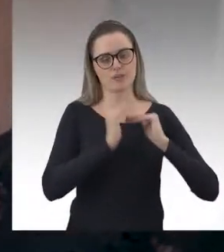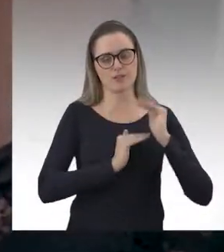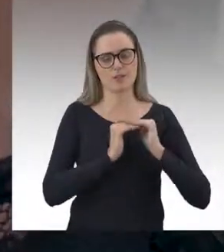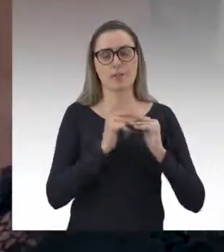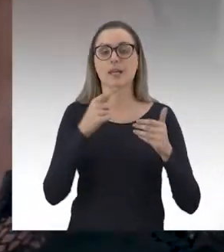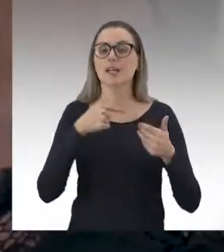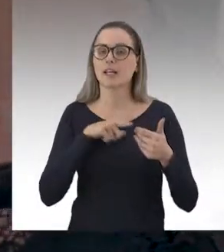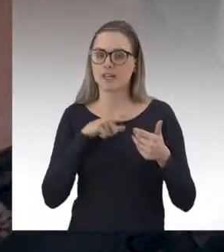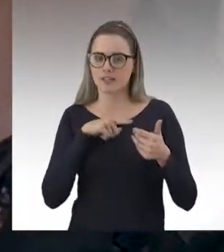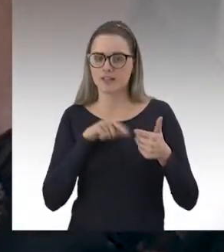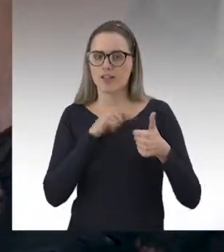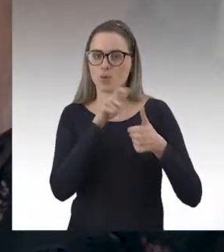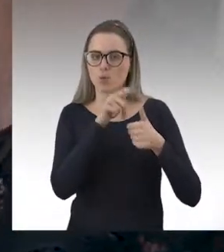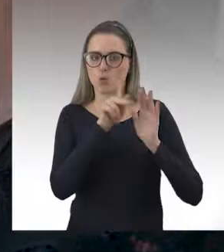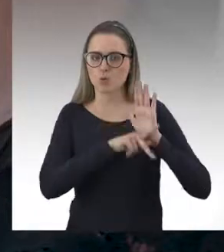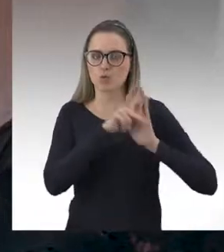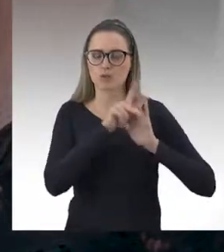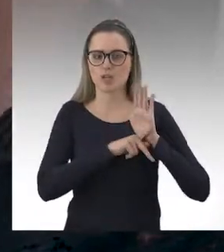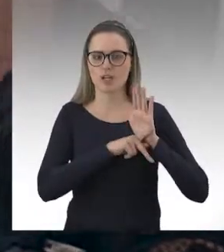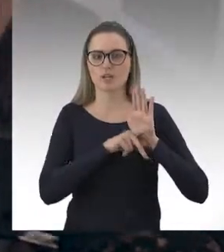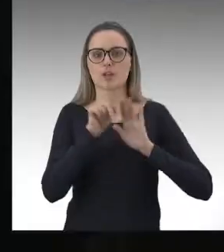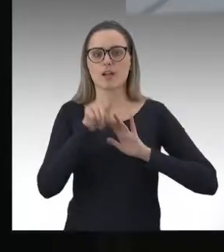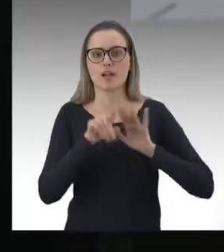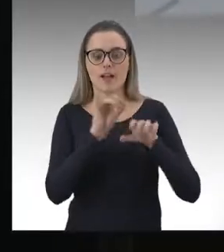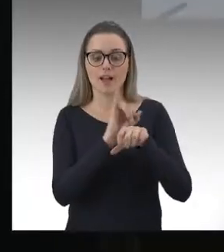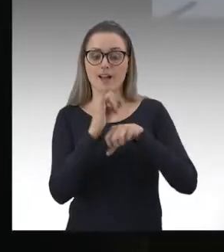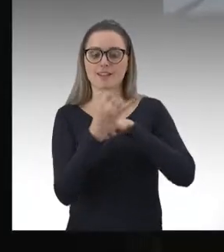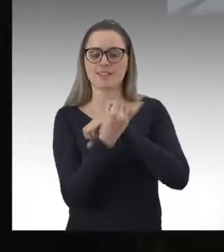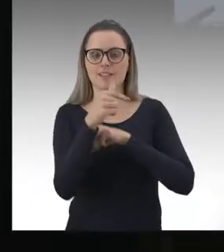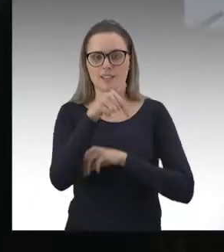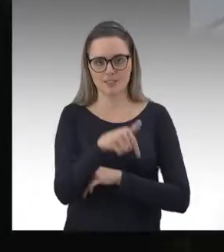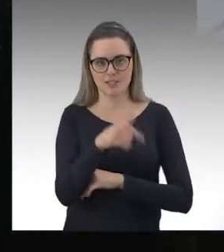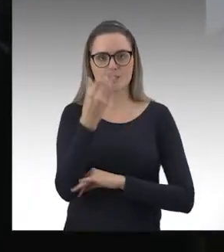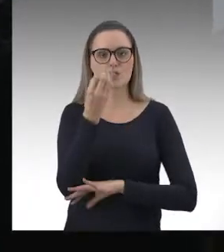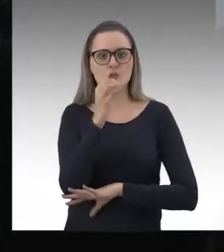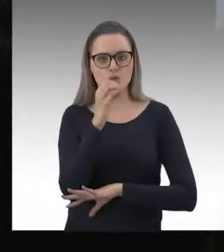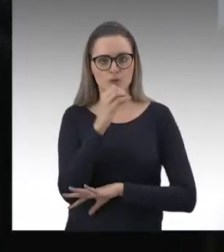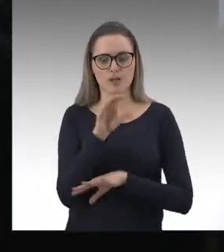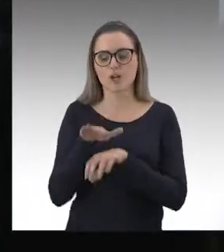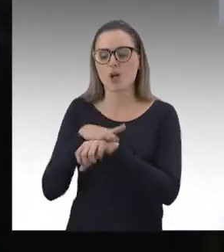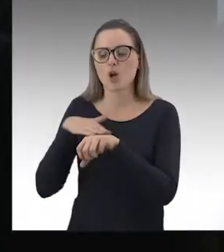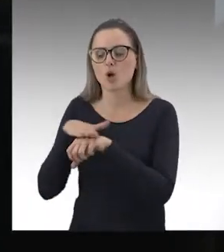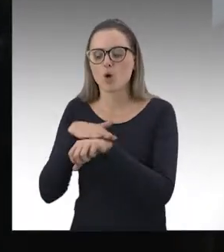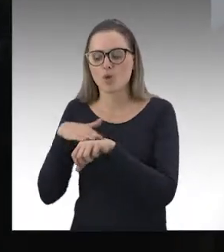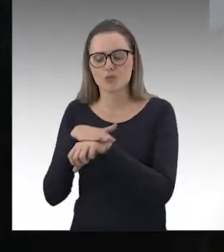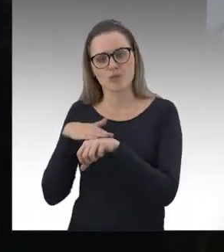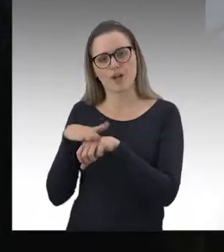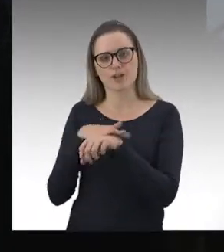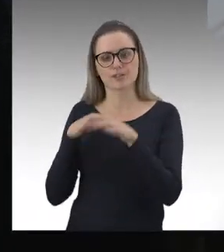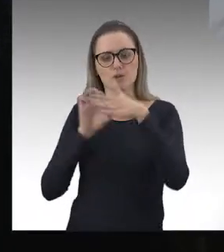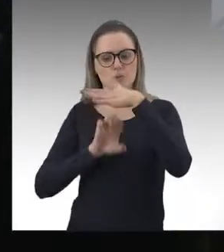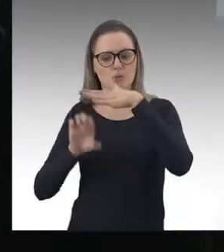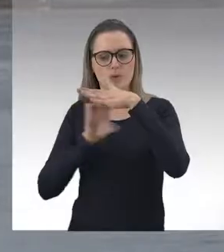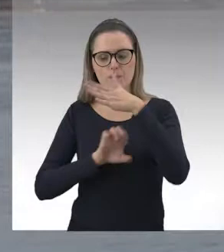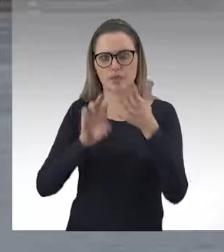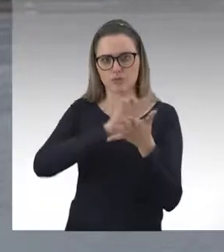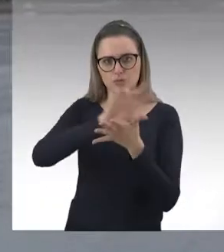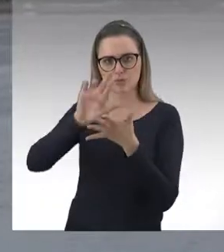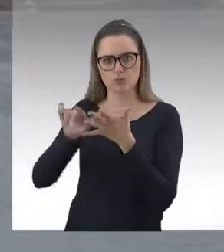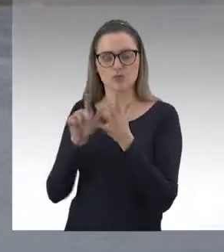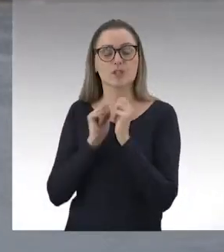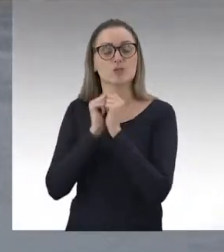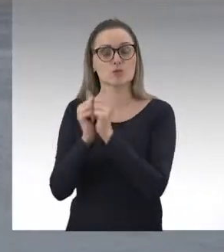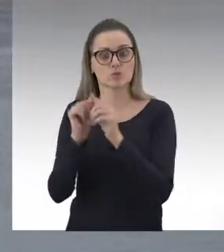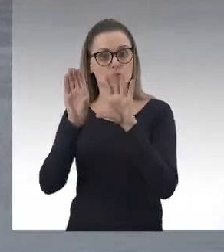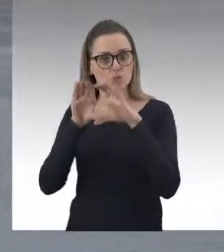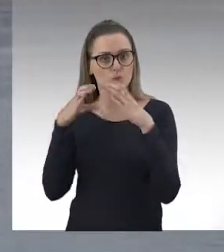deles se refere às ilhas de Porto Alegre, em conversa com empresas e com a